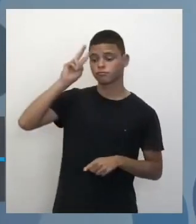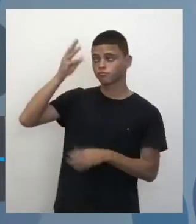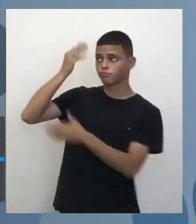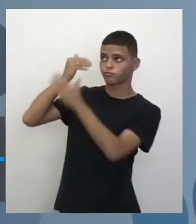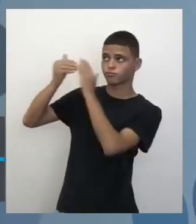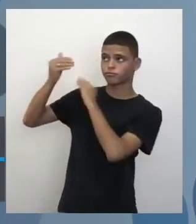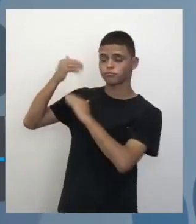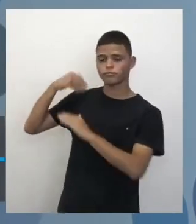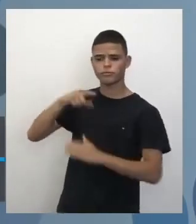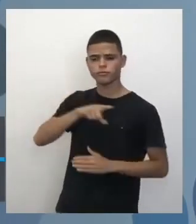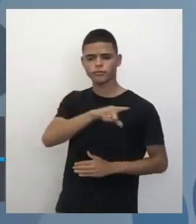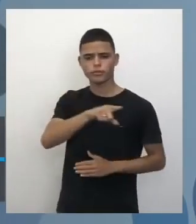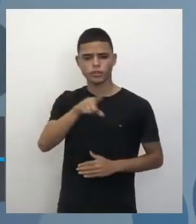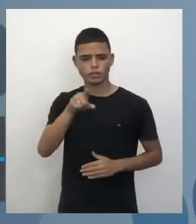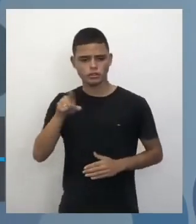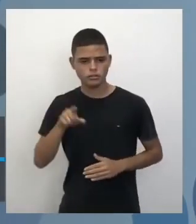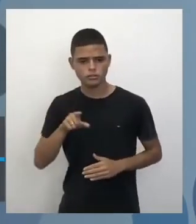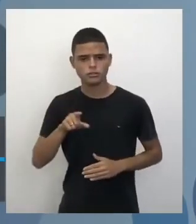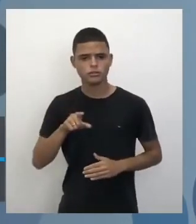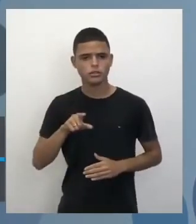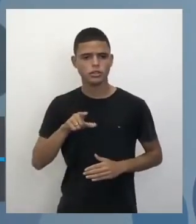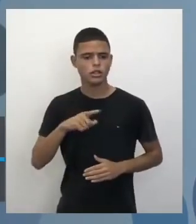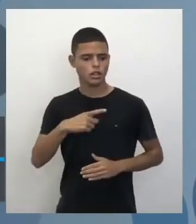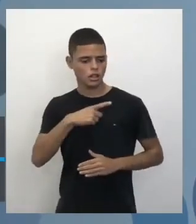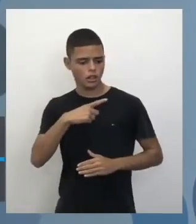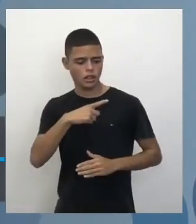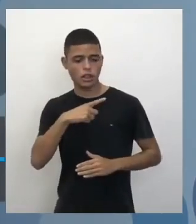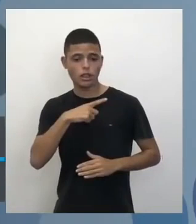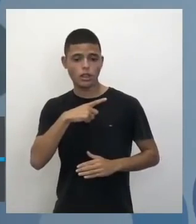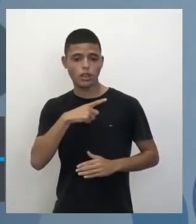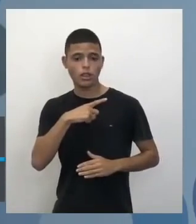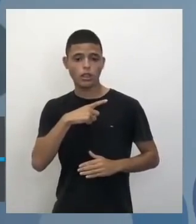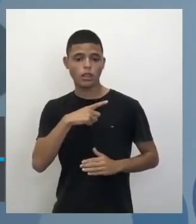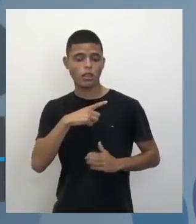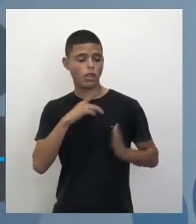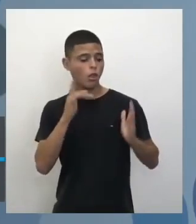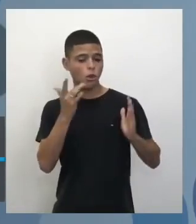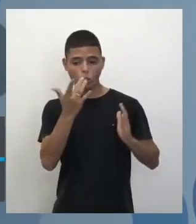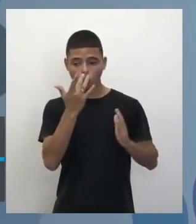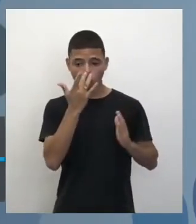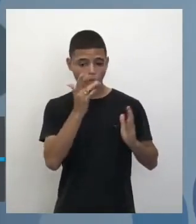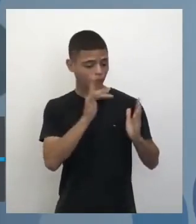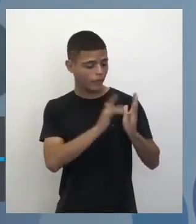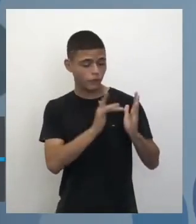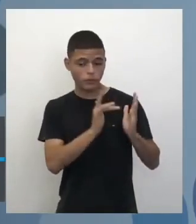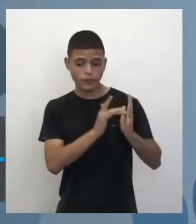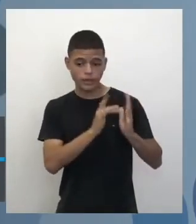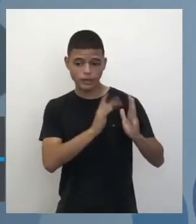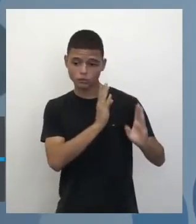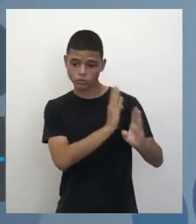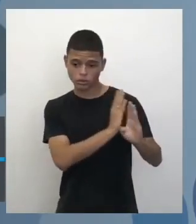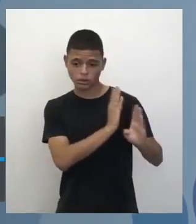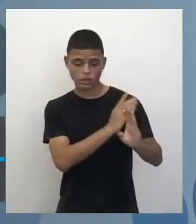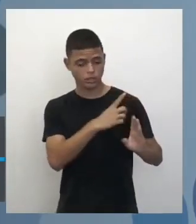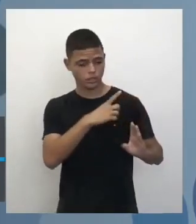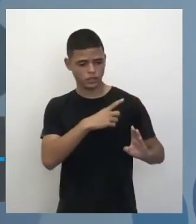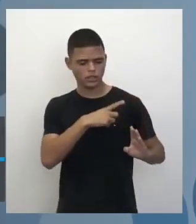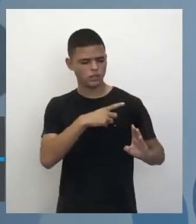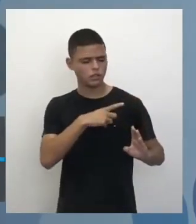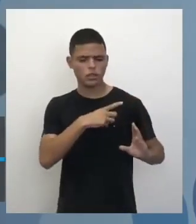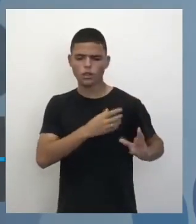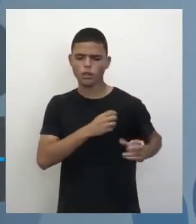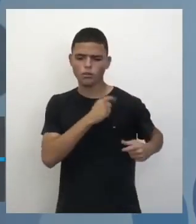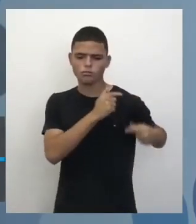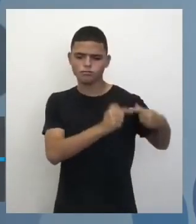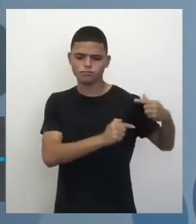Quando você está tendo contato com alguma coisa, o que quer que seja, você está carregando com você toda a sua história e faz parte